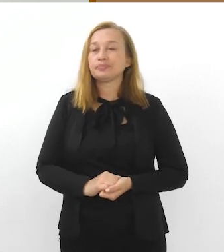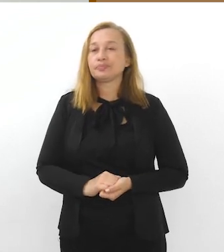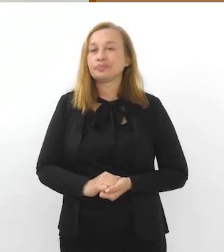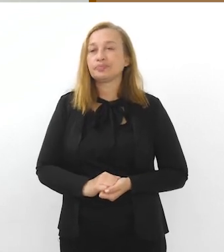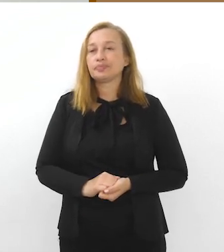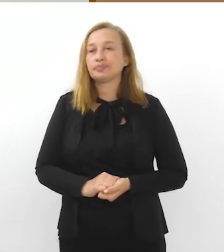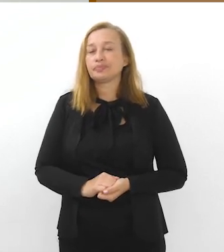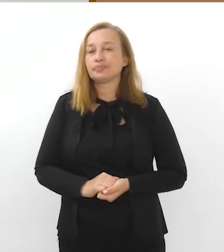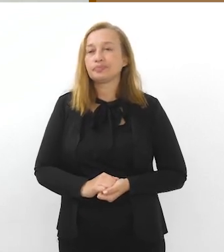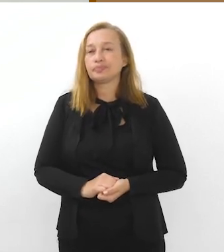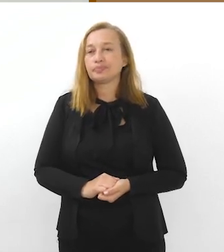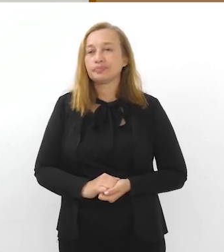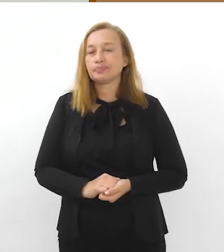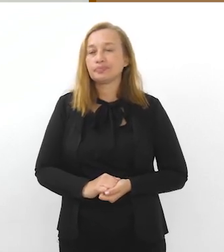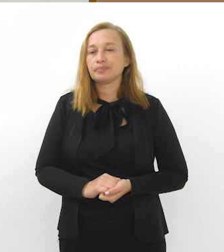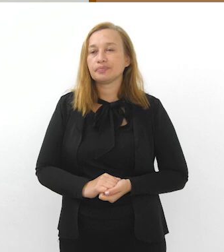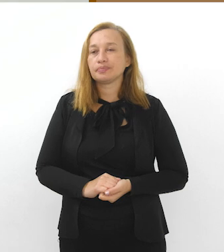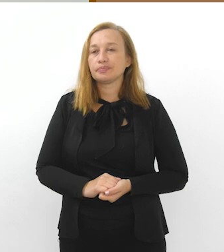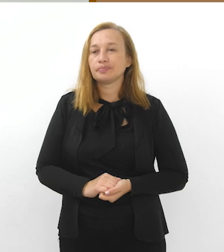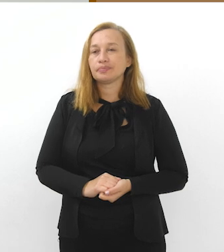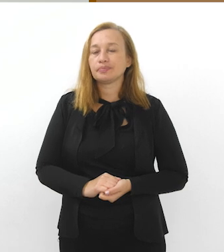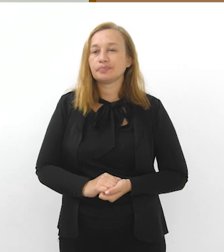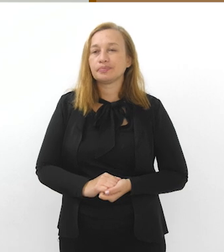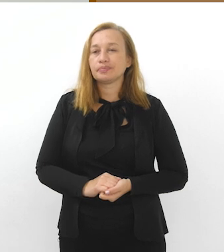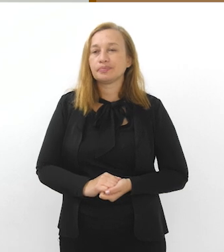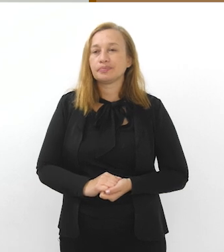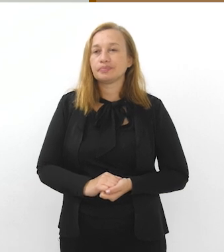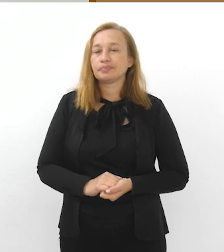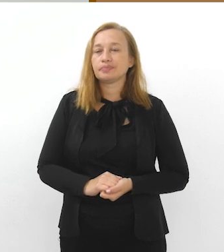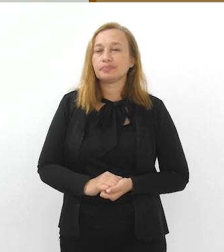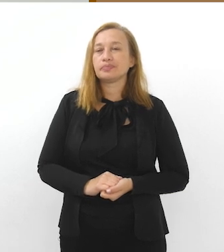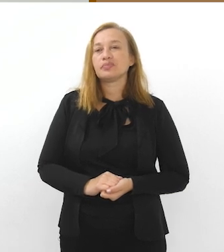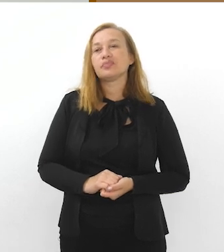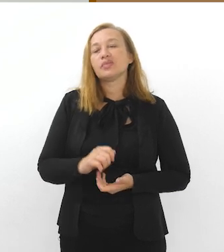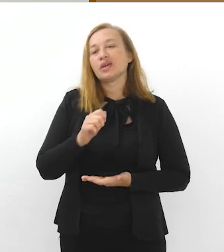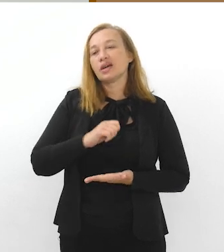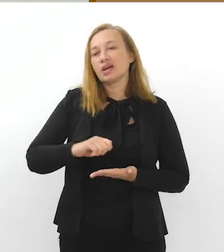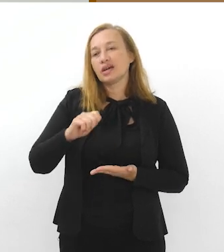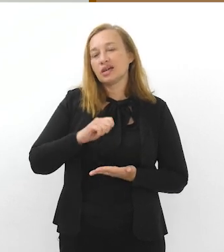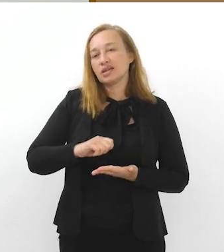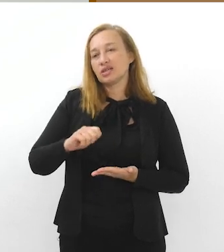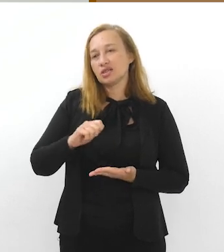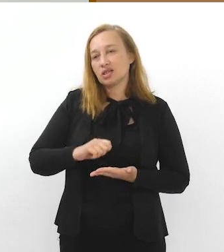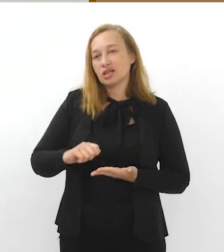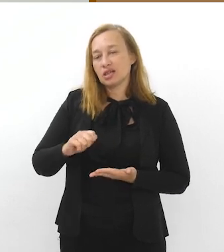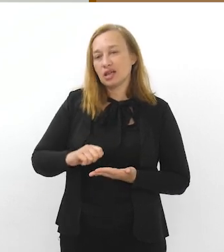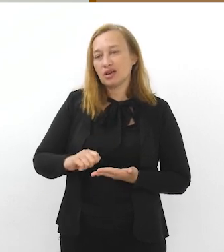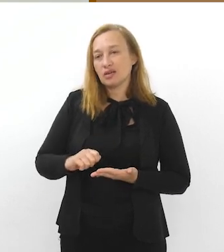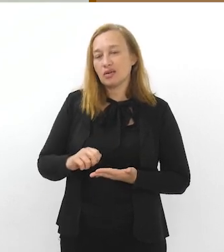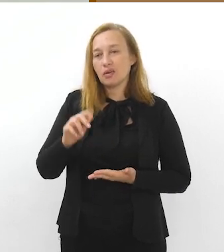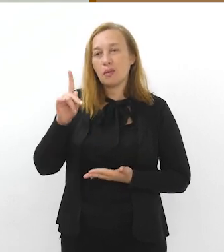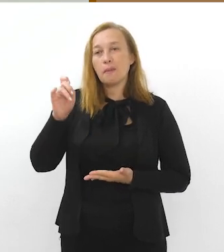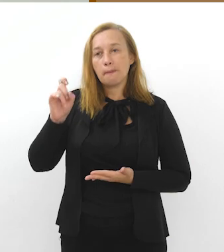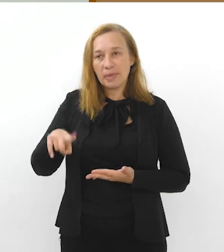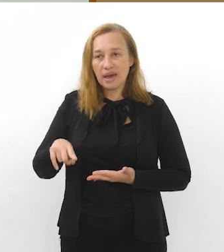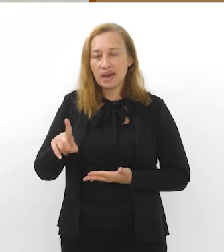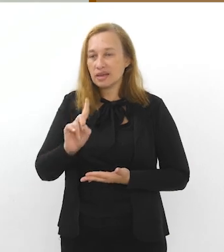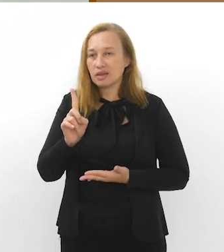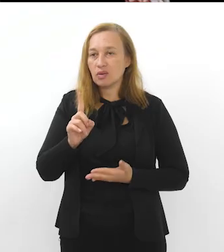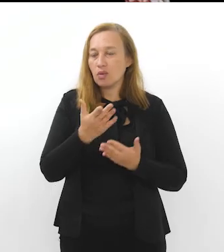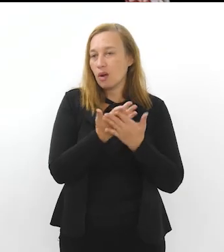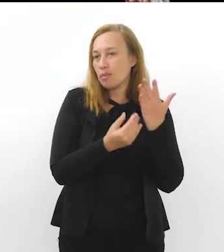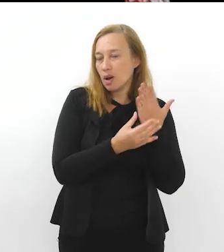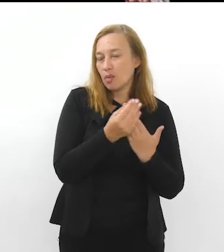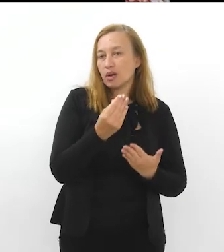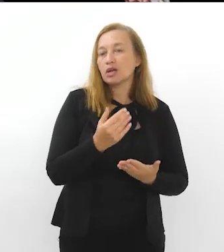E escrevo. É, ao Você, invés de escrever manualmente, eu escrevo pedalmente, pedalmente.